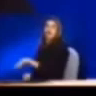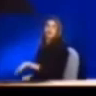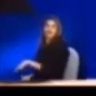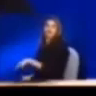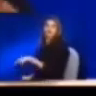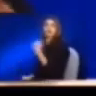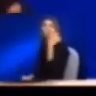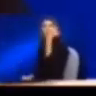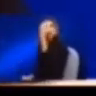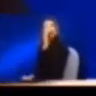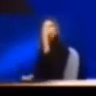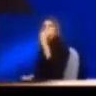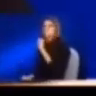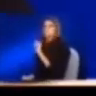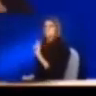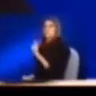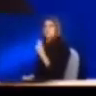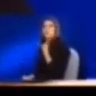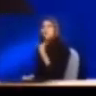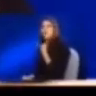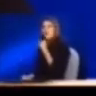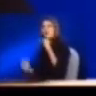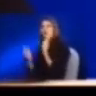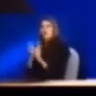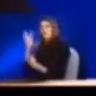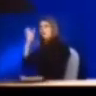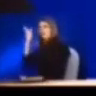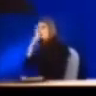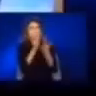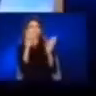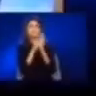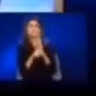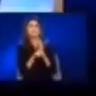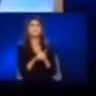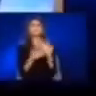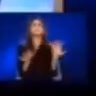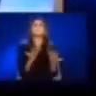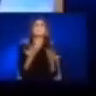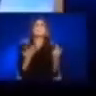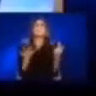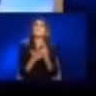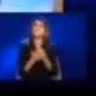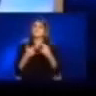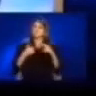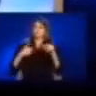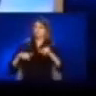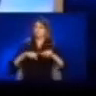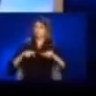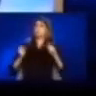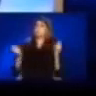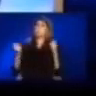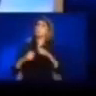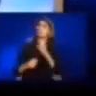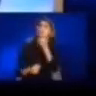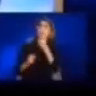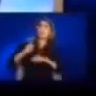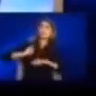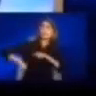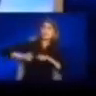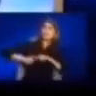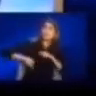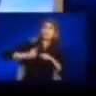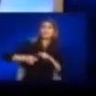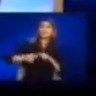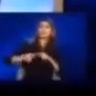né? É que não ocorra o acidente. Em que circunstâncias o empregador pode, por exemplo, proibir o uso de